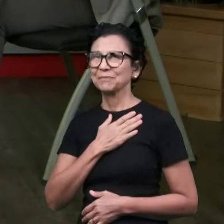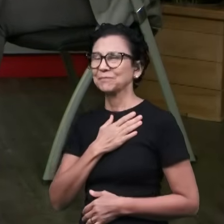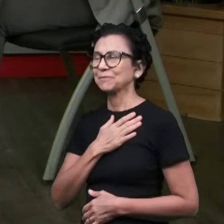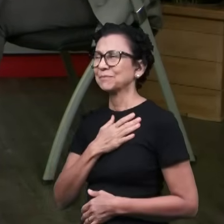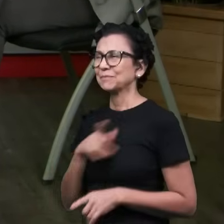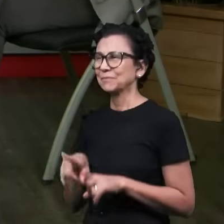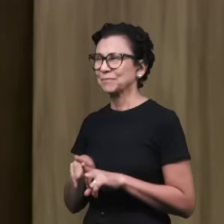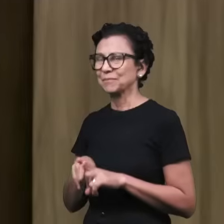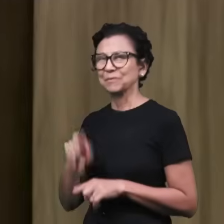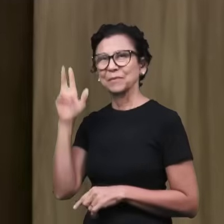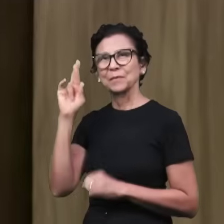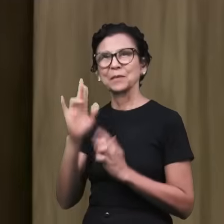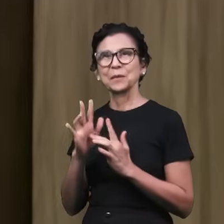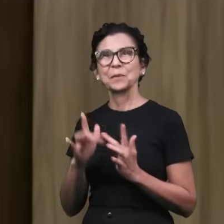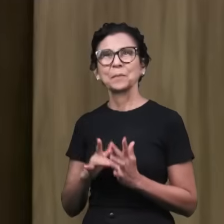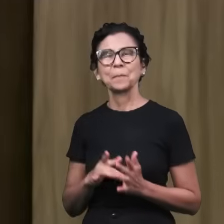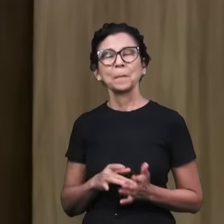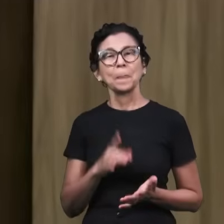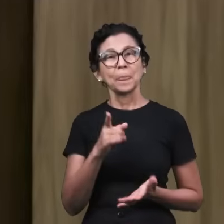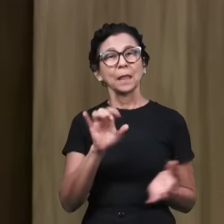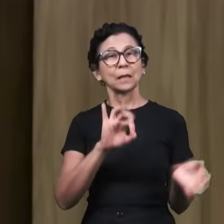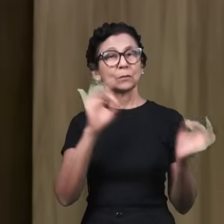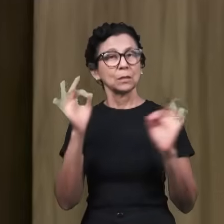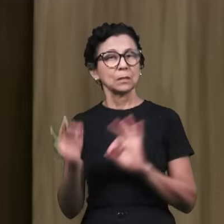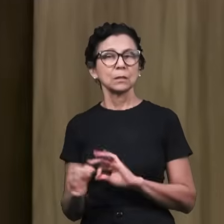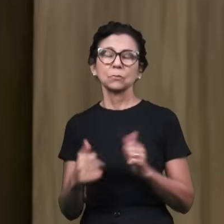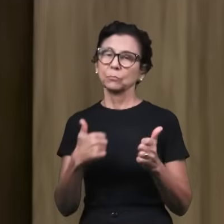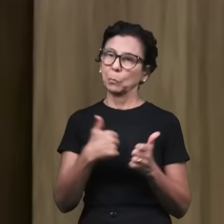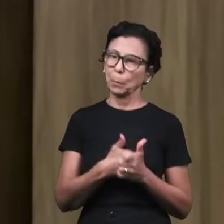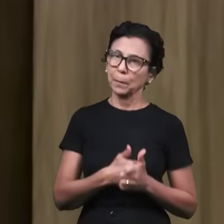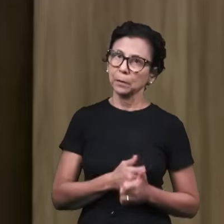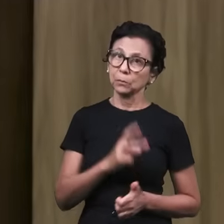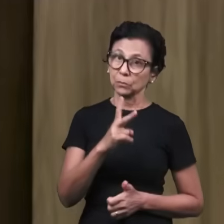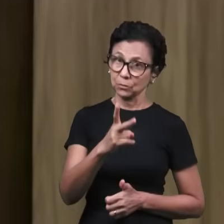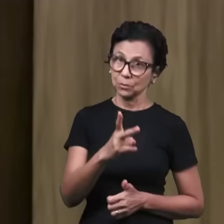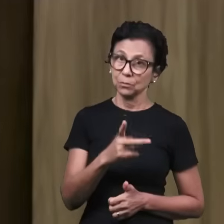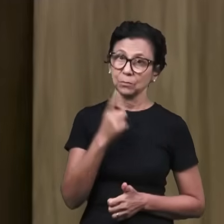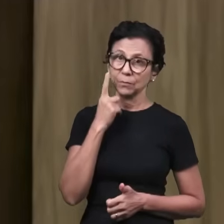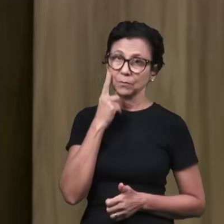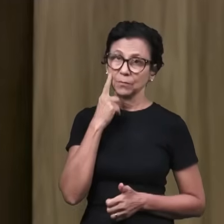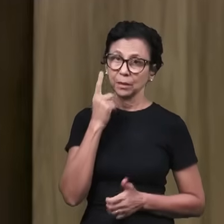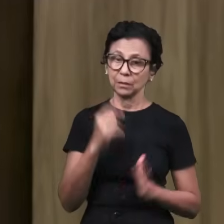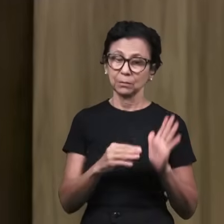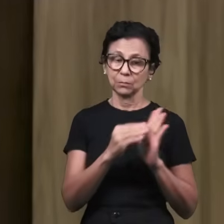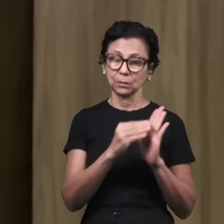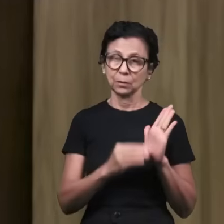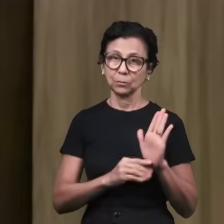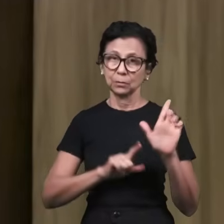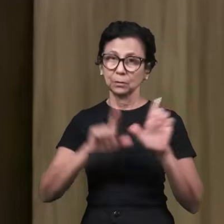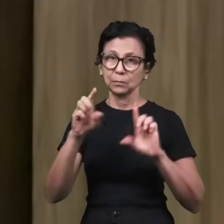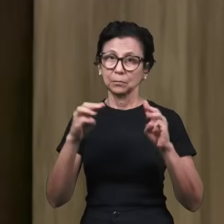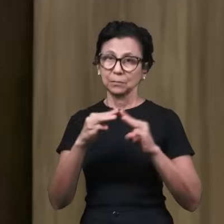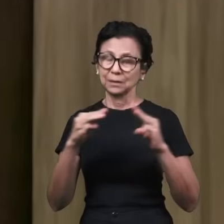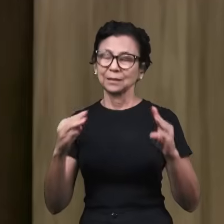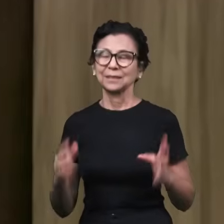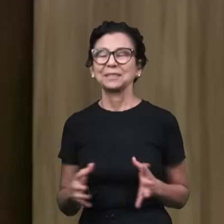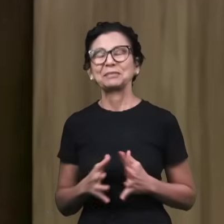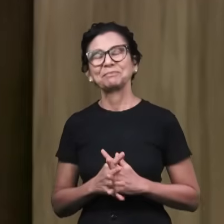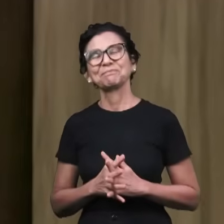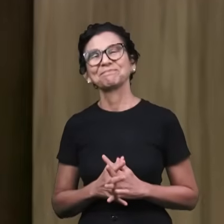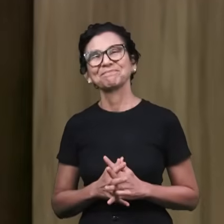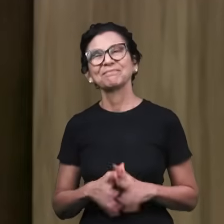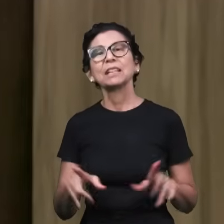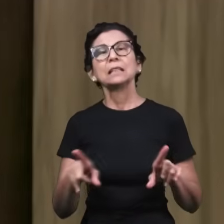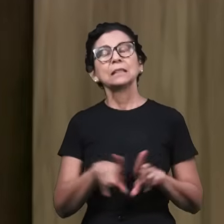Pai Senhor. E para você que nos assiste, nos acompanha, continue acompanhando os conteúdos da TV Manaim, continue recebendo